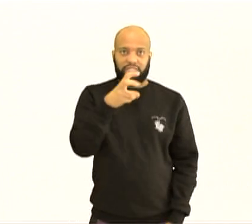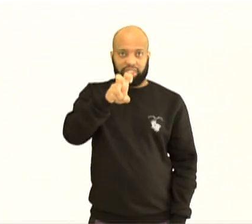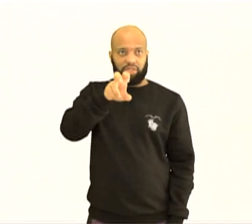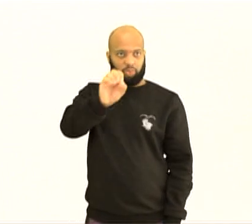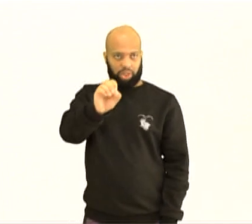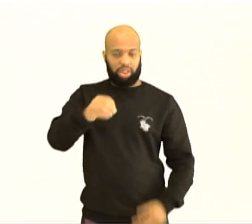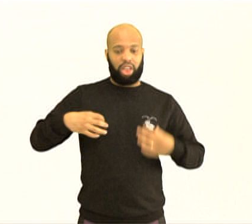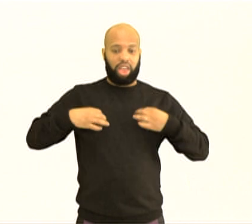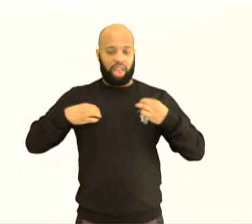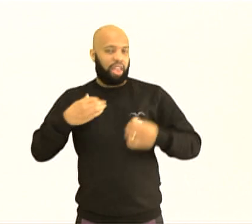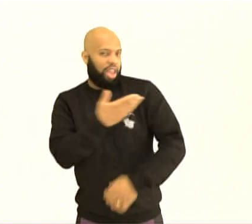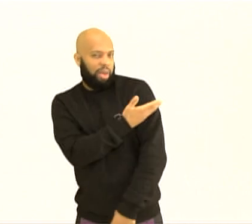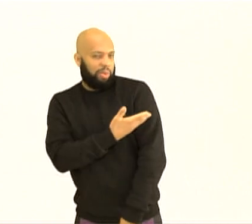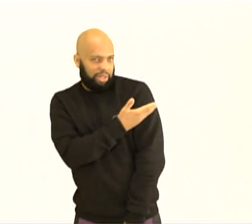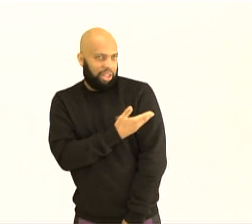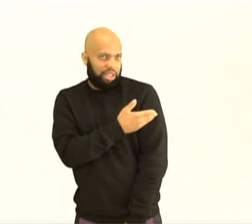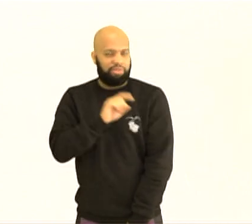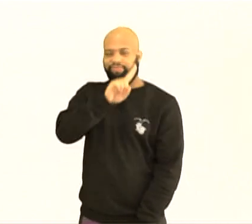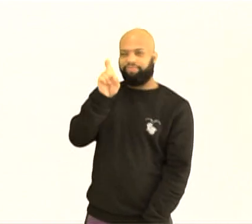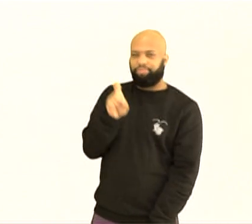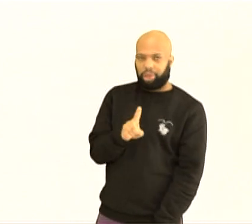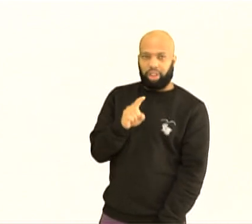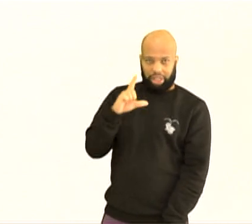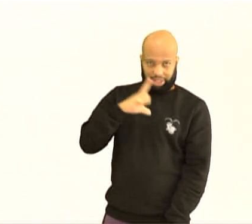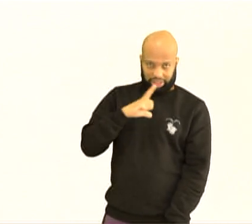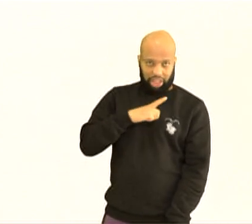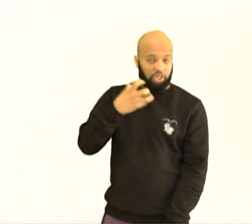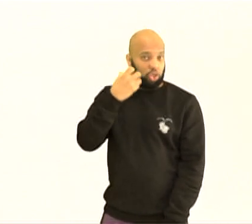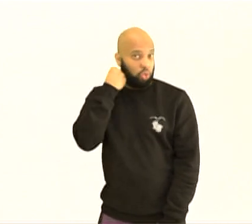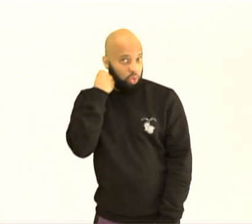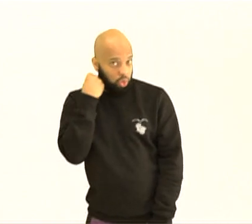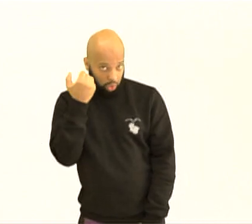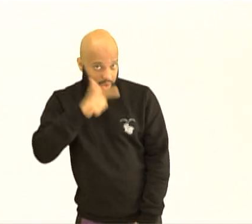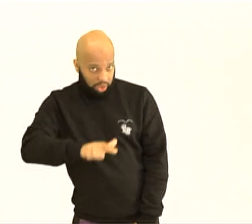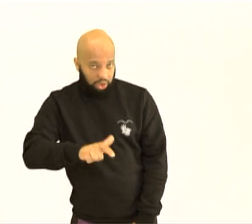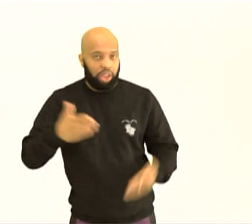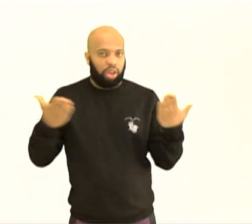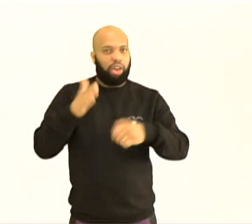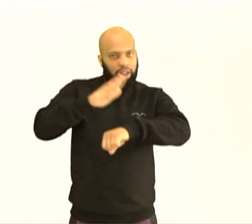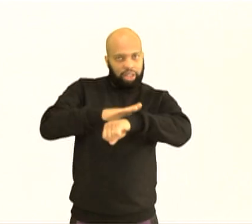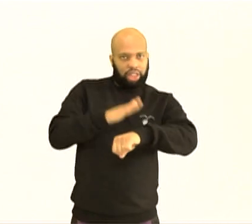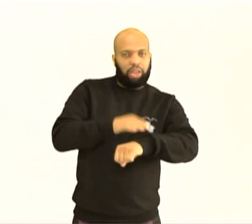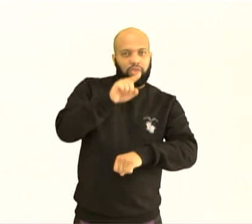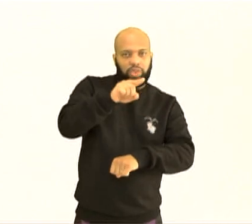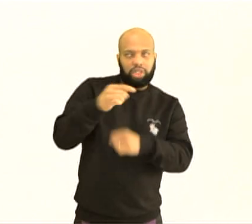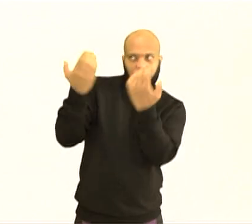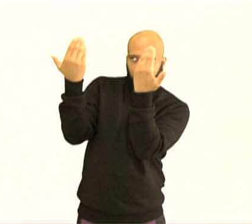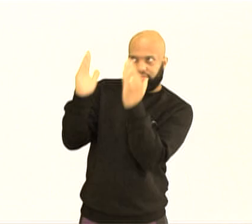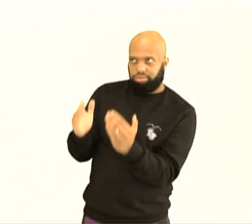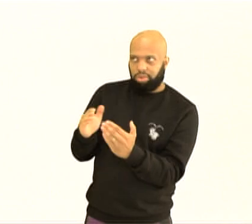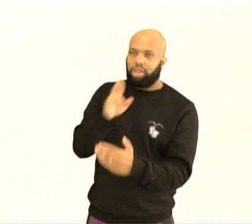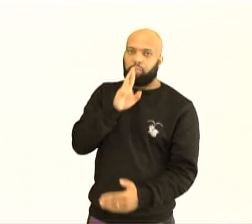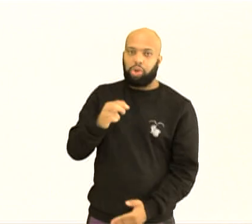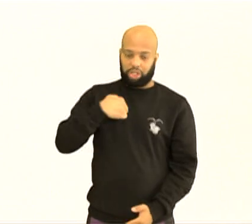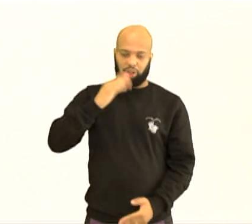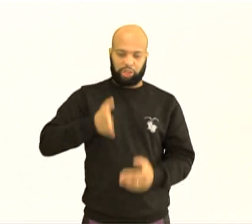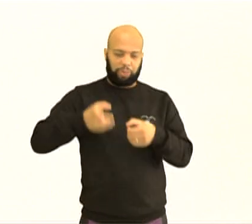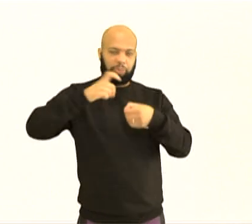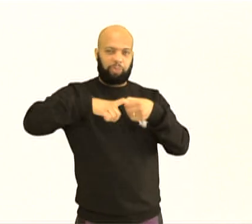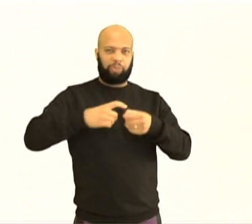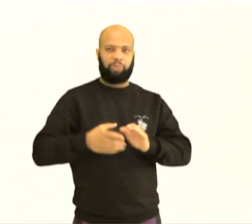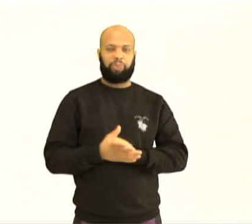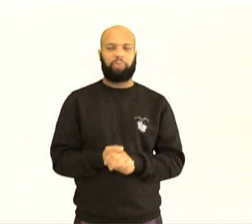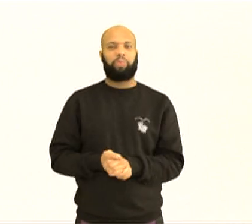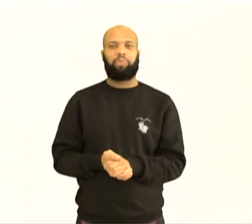camisetas? Será que teve lucro? Eis a questão. Então, vou dar um tempinho para vocês, a prof já retoma para fazer a correção.